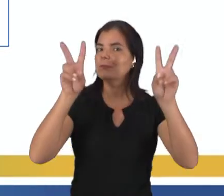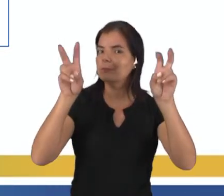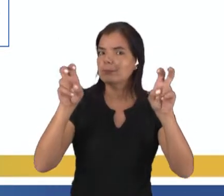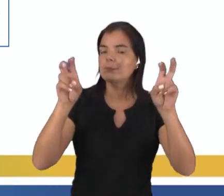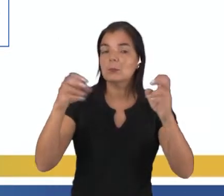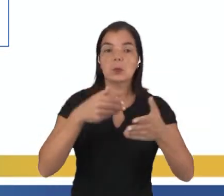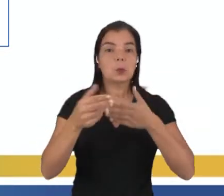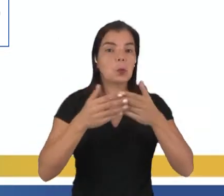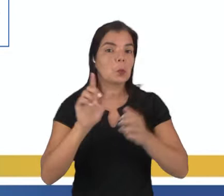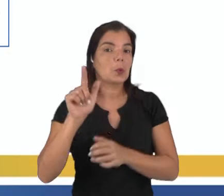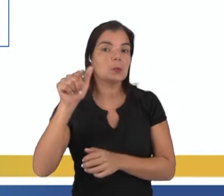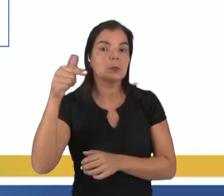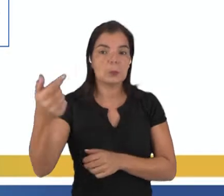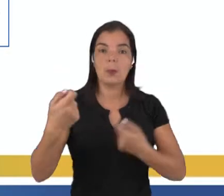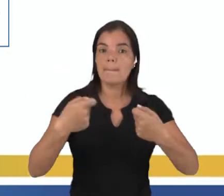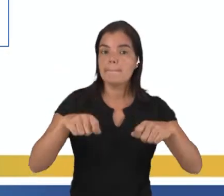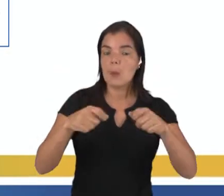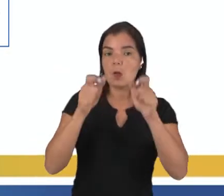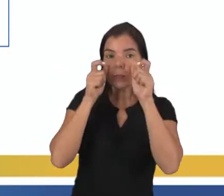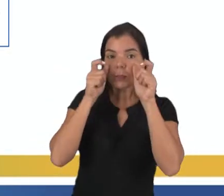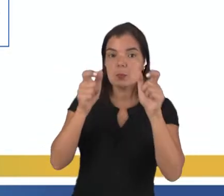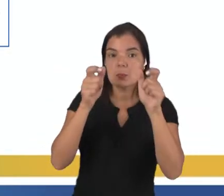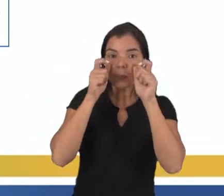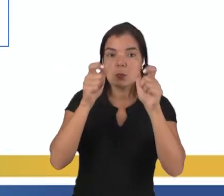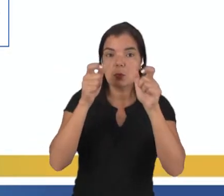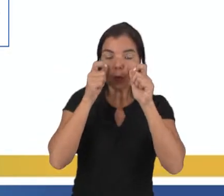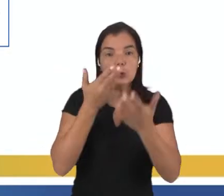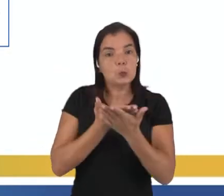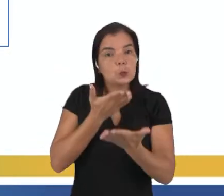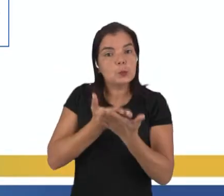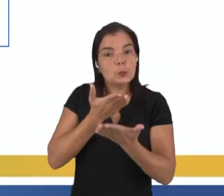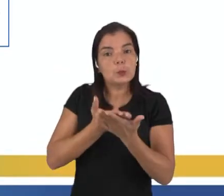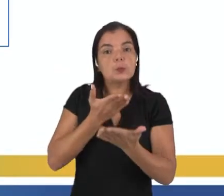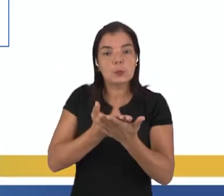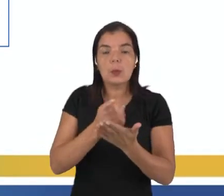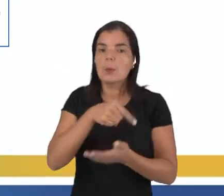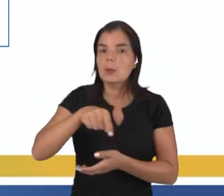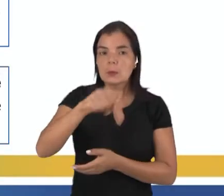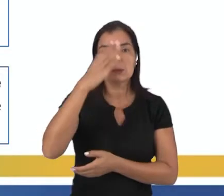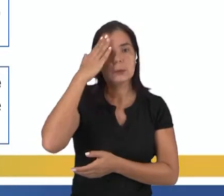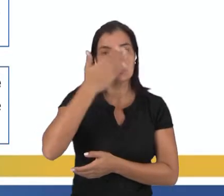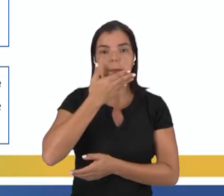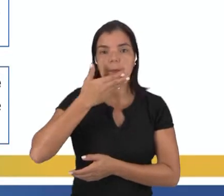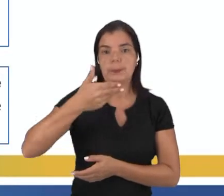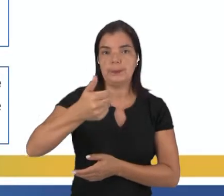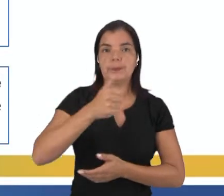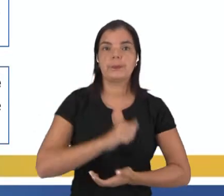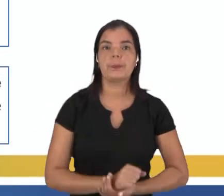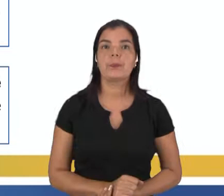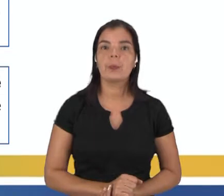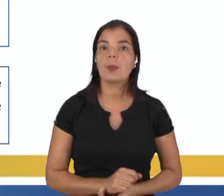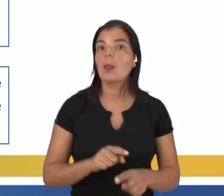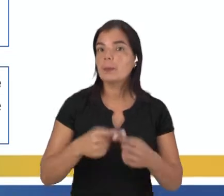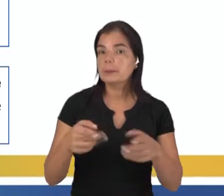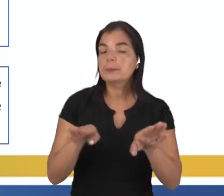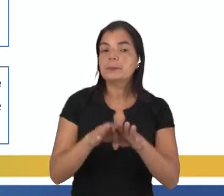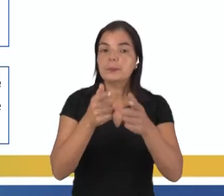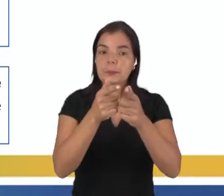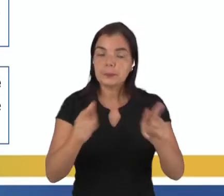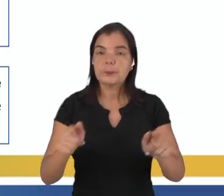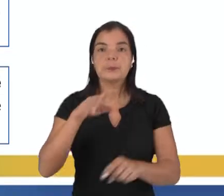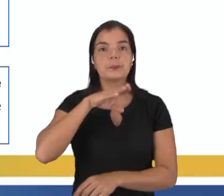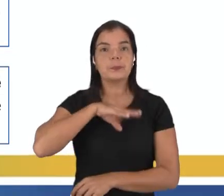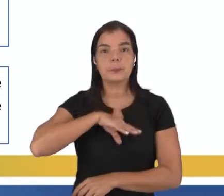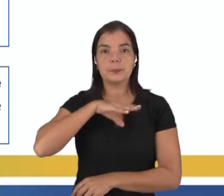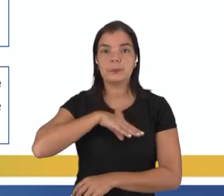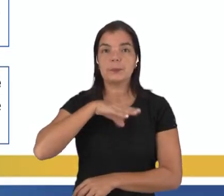que, como qualquer outro, precisa de bastante atenção, dedicação, para você entender melhor. Ainda mais porque